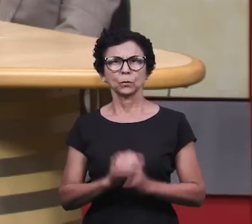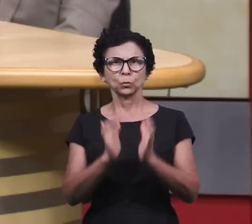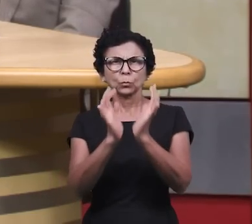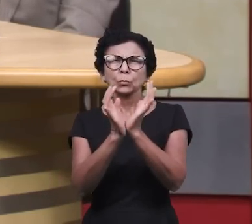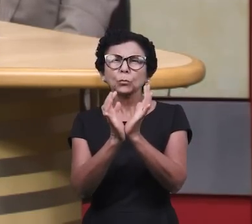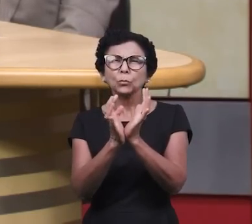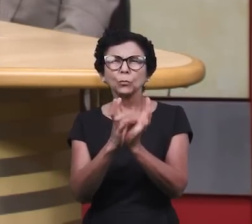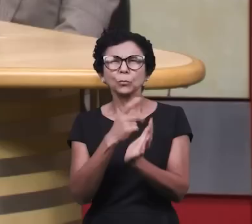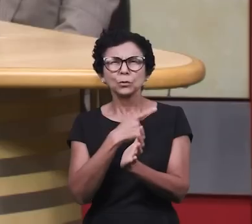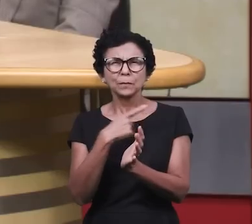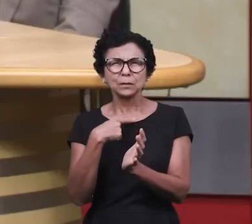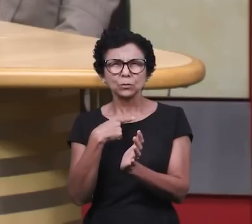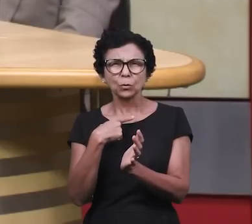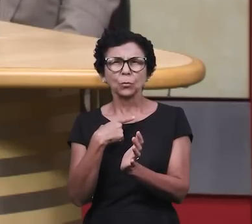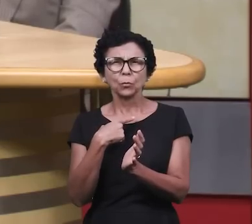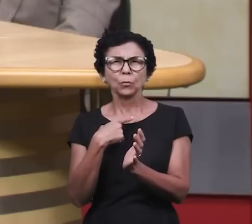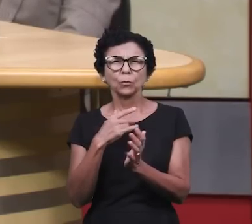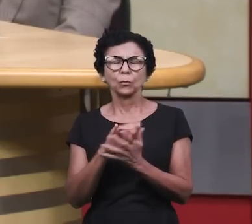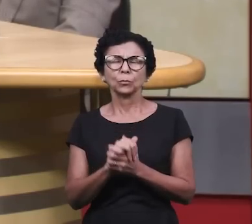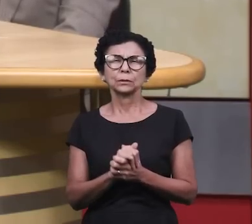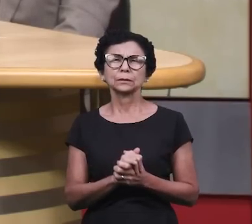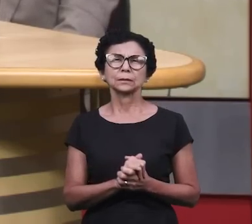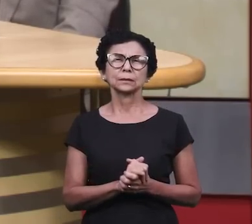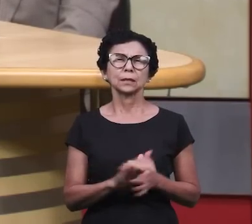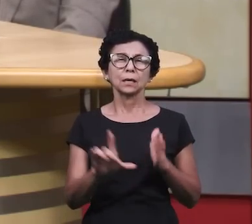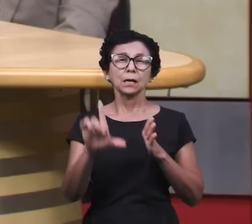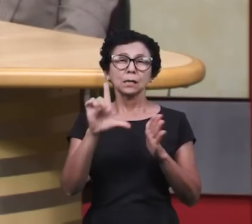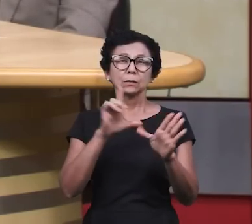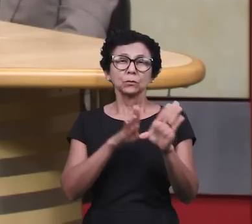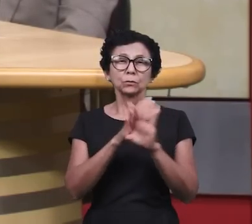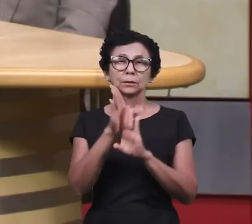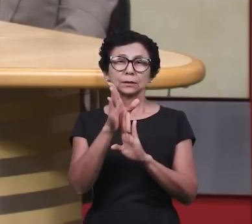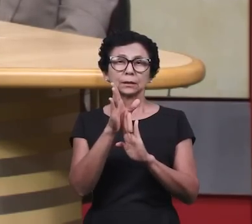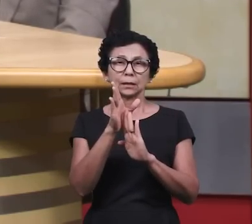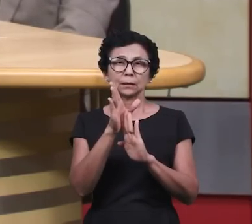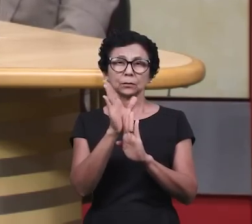da comissão, aquela comissão antiga, antes do Conselho Presbiteral.